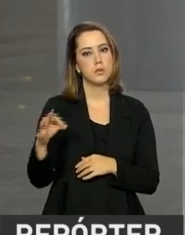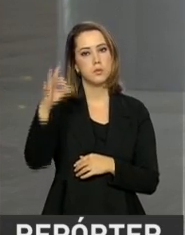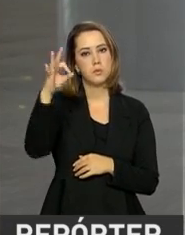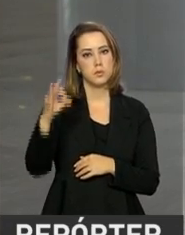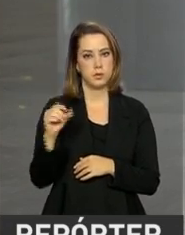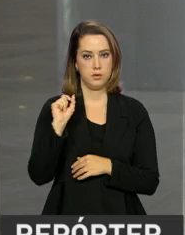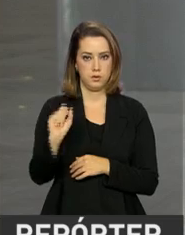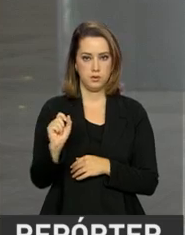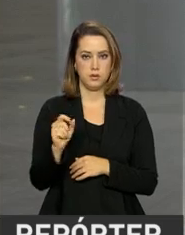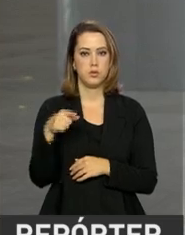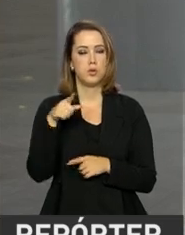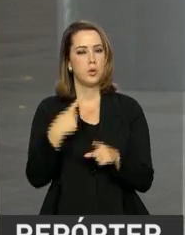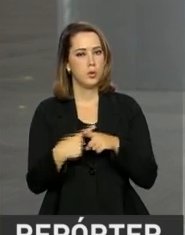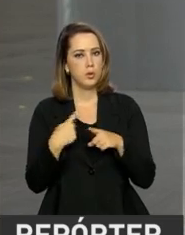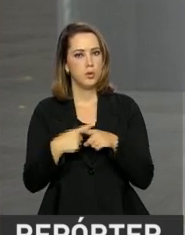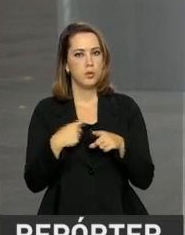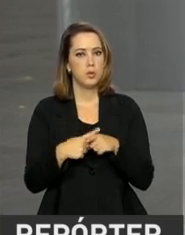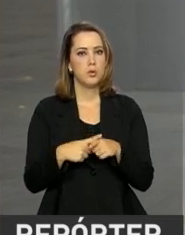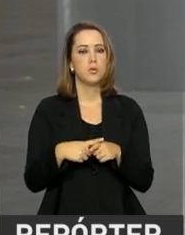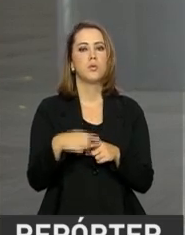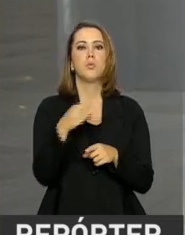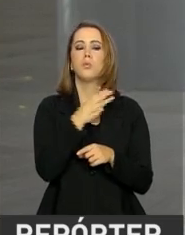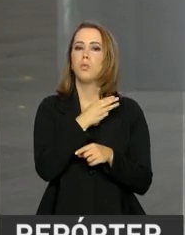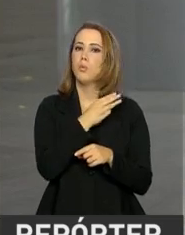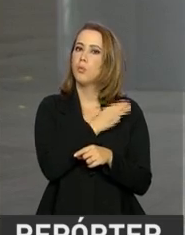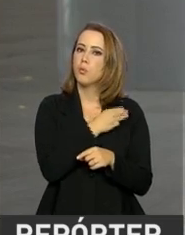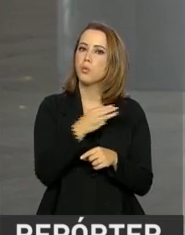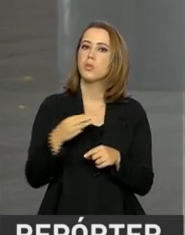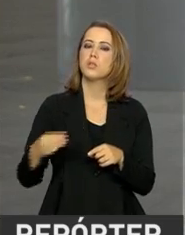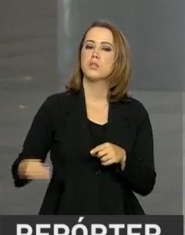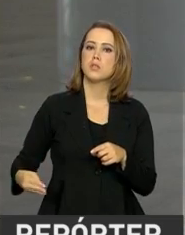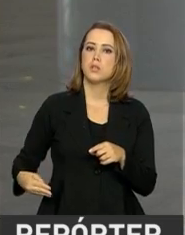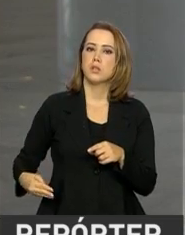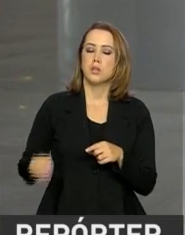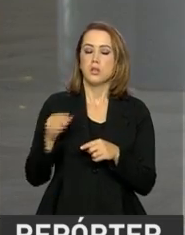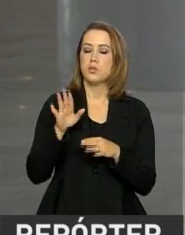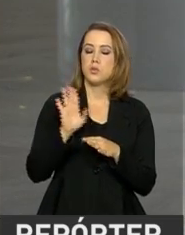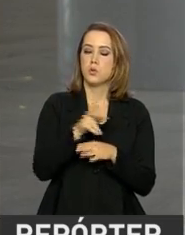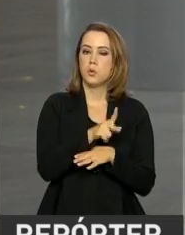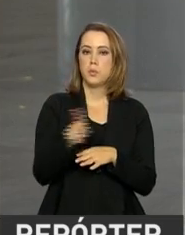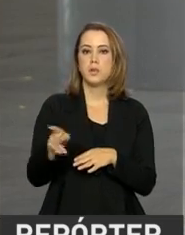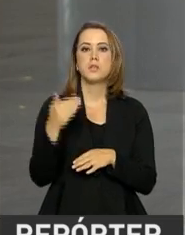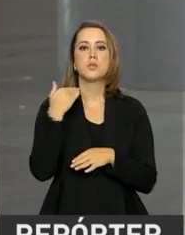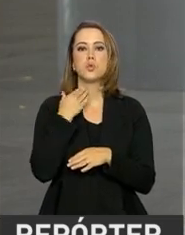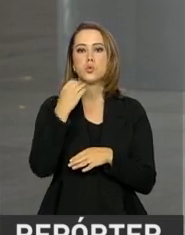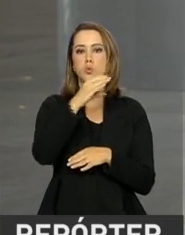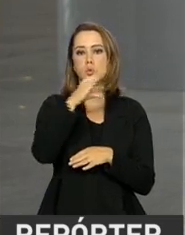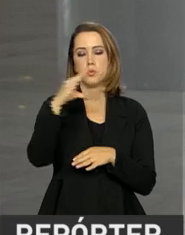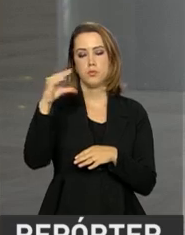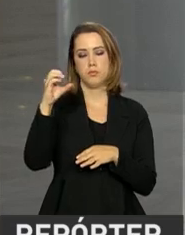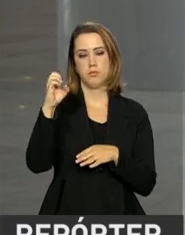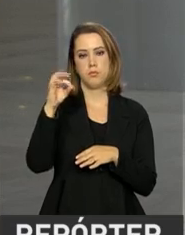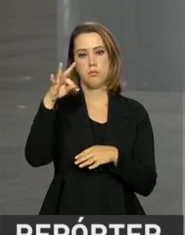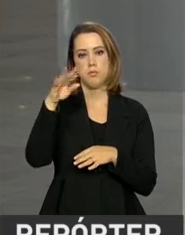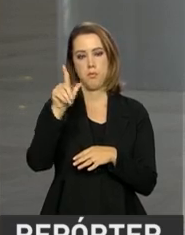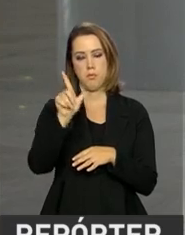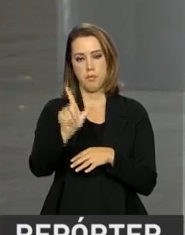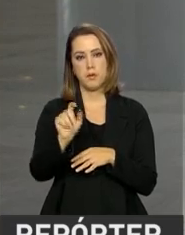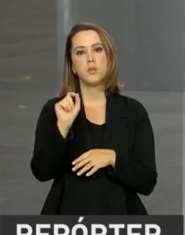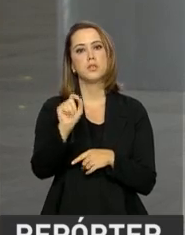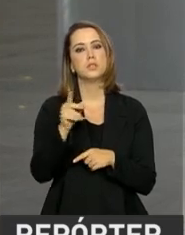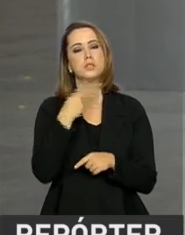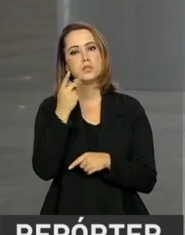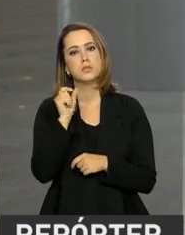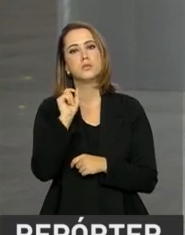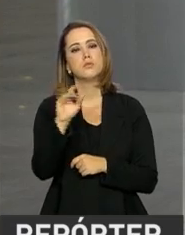passada o economista Ilan Gold Fun ao assumir a presidência do Banco Central afirmou que um dos seus principais desafios